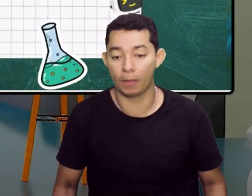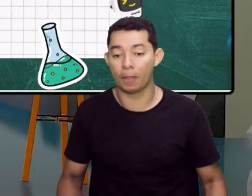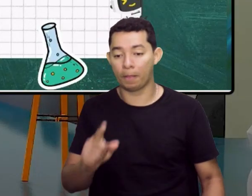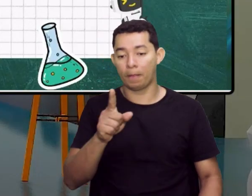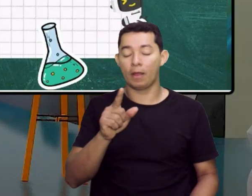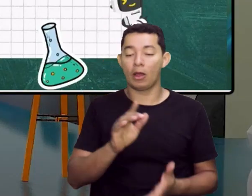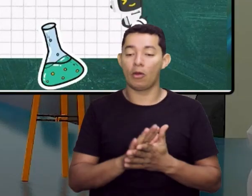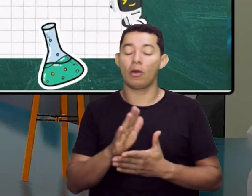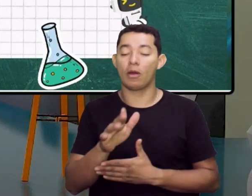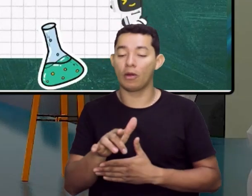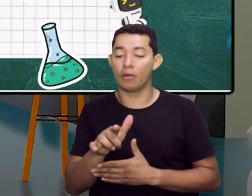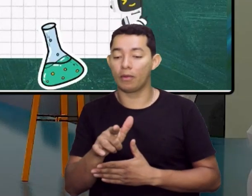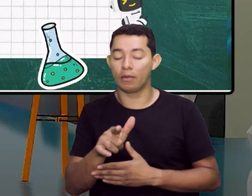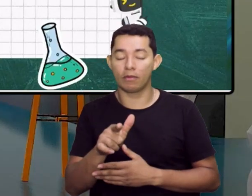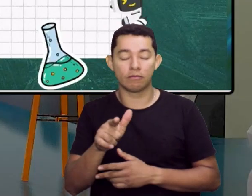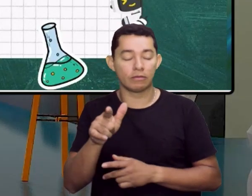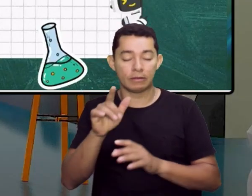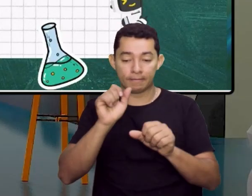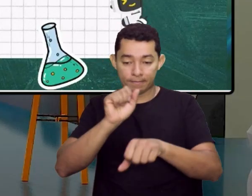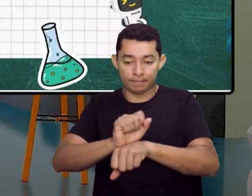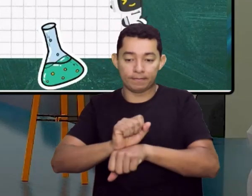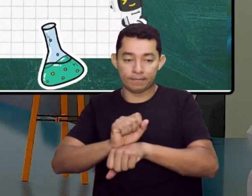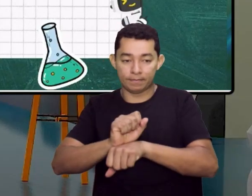para você